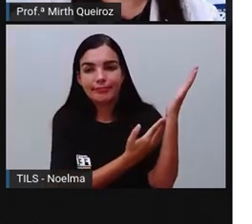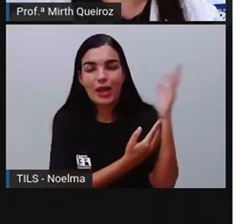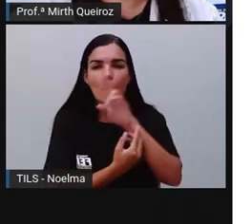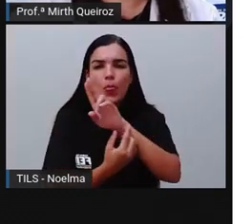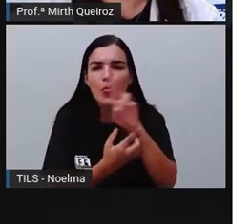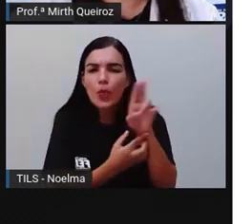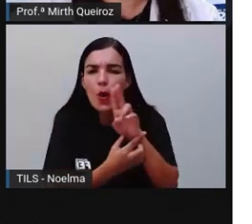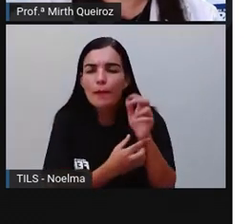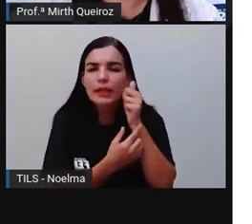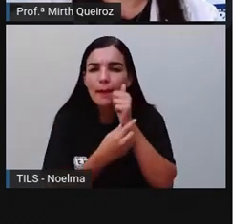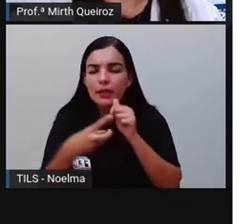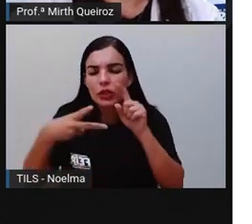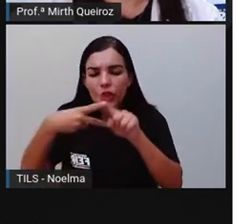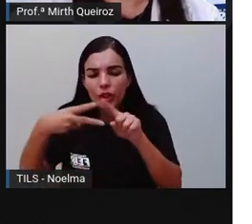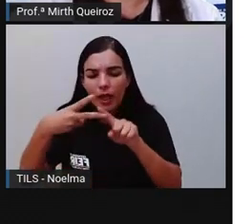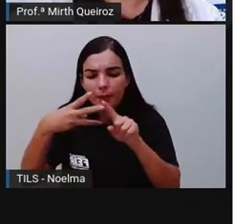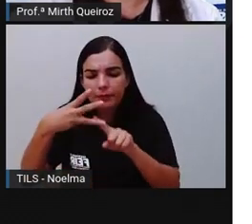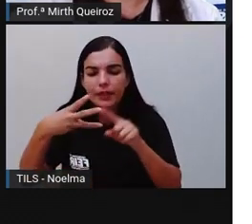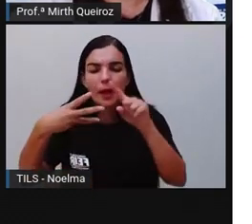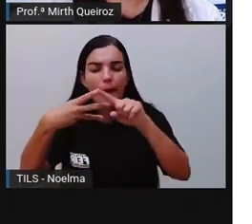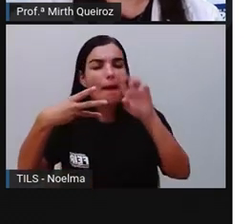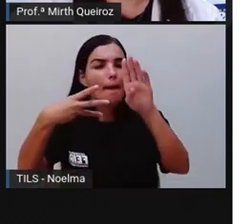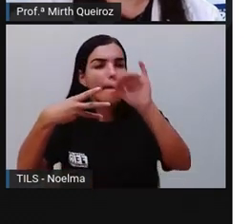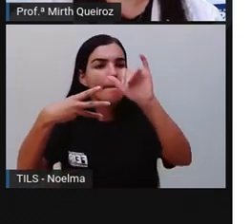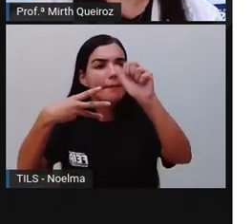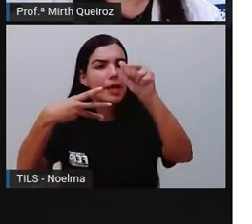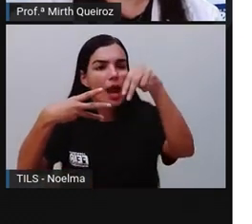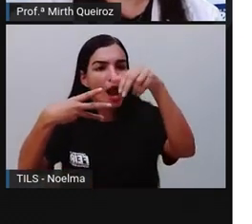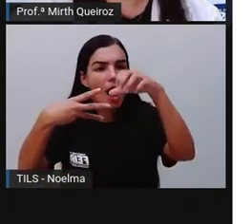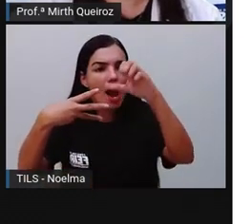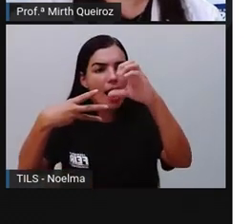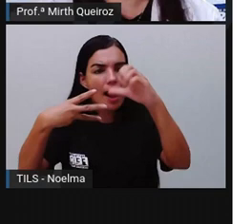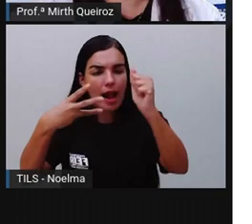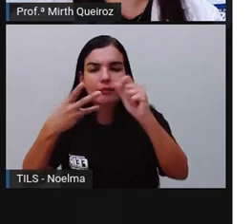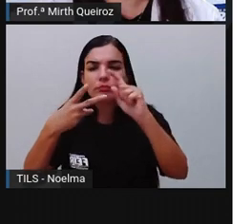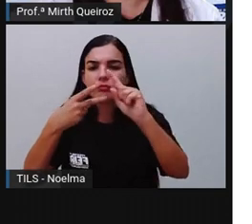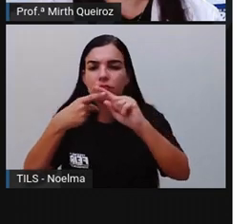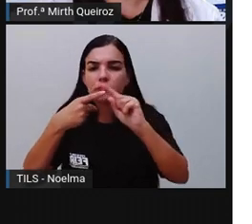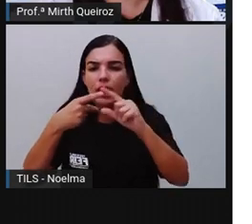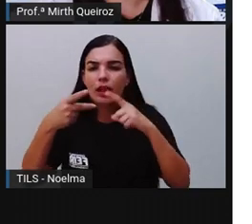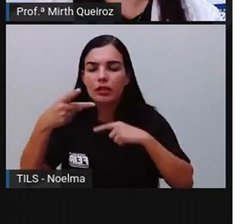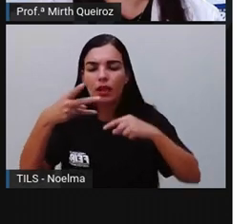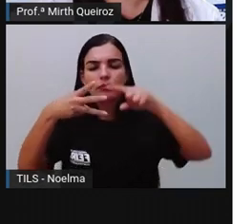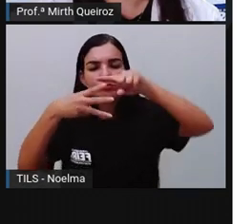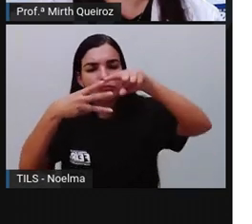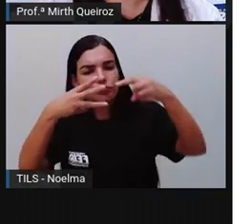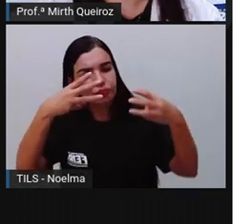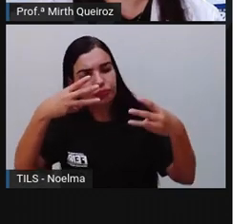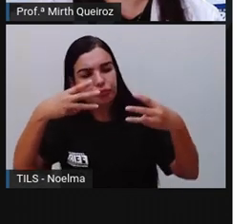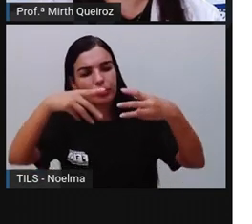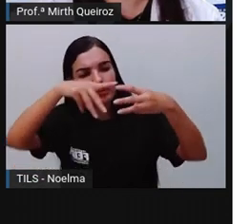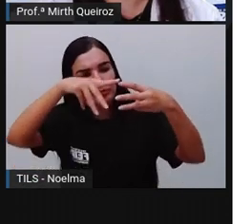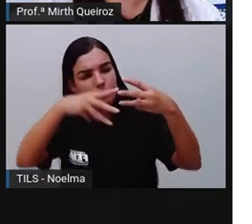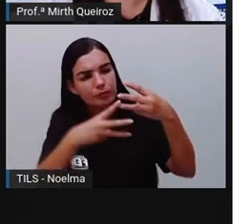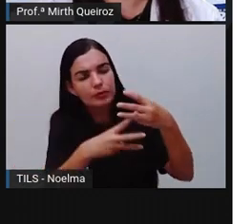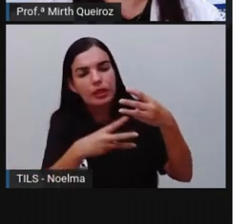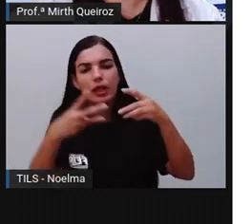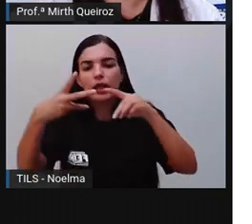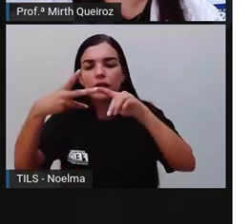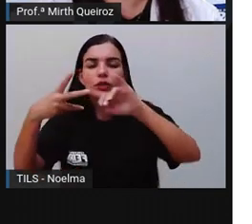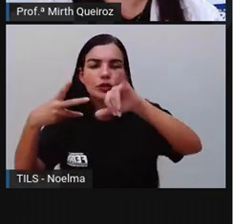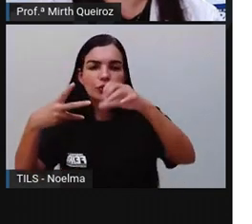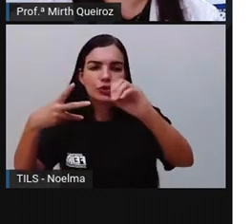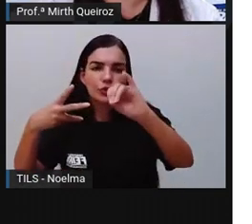um nomezinho, né, Bianca, e fazer aí as três combinações, Joyce com as três combinações